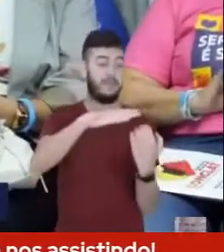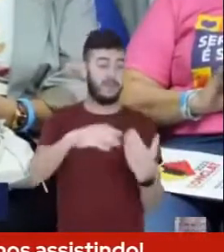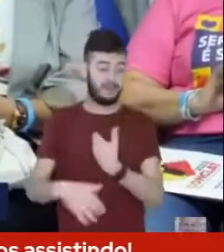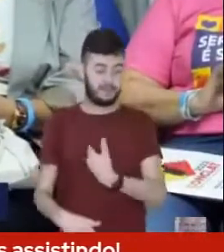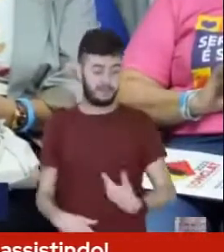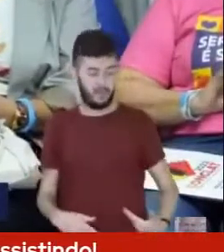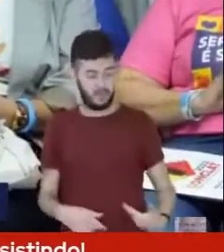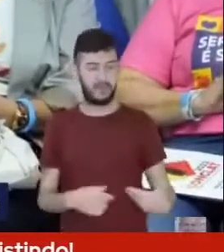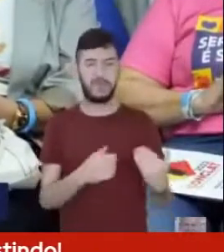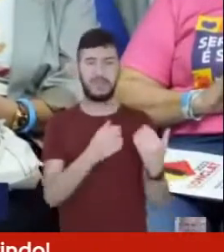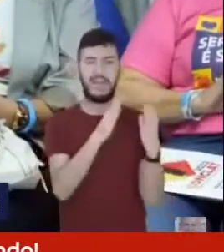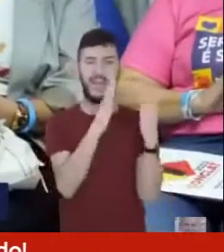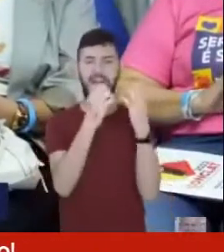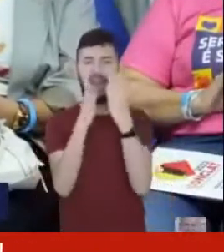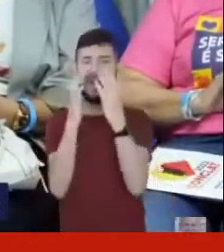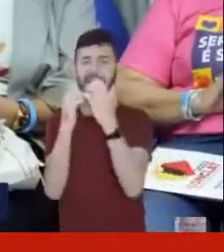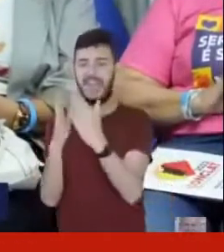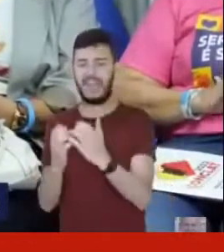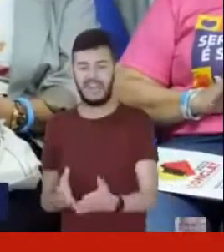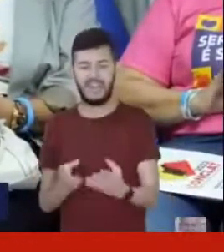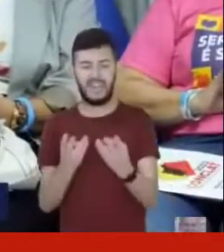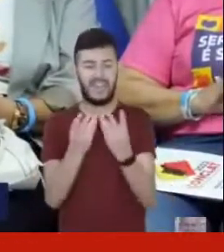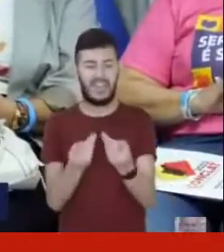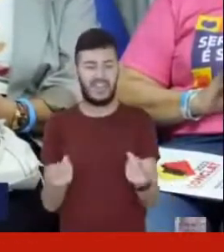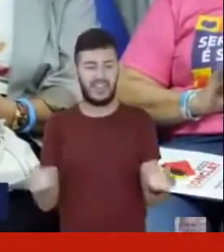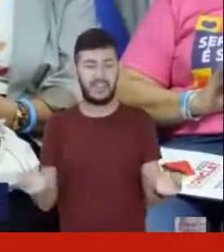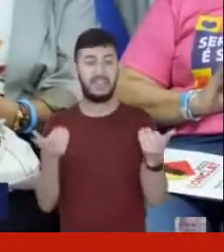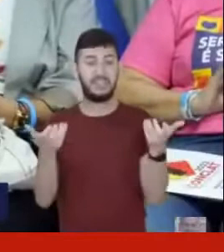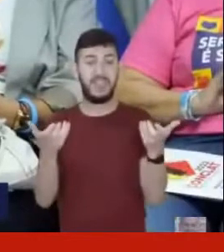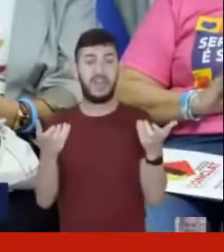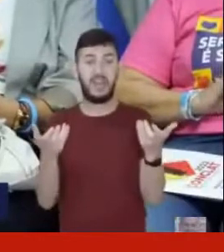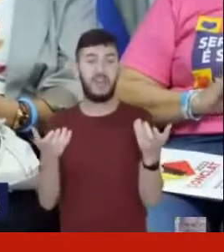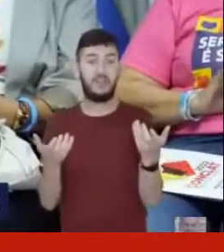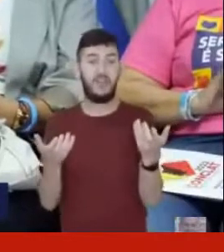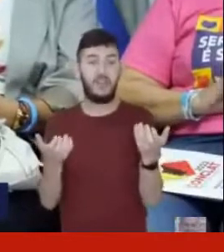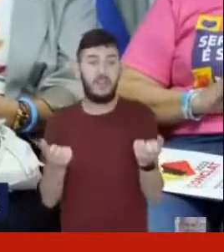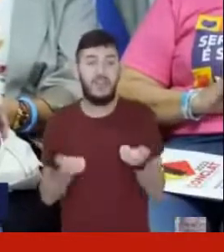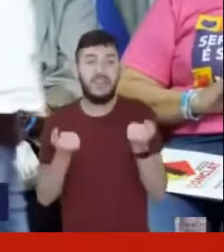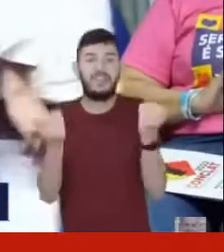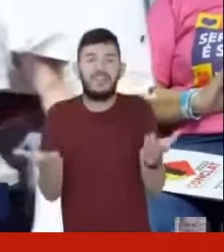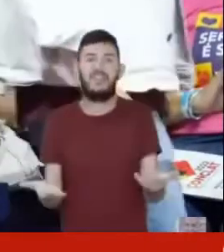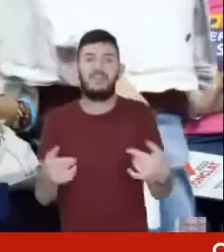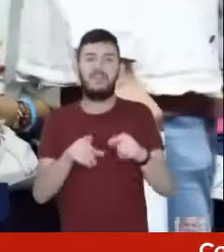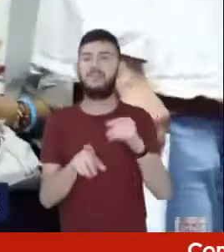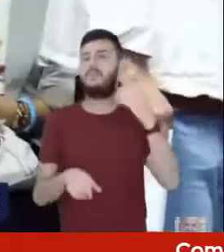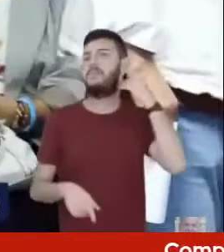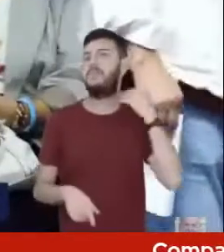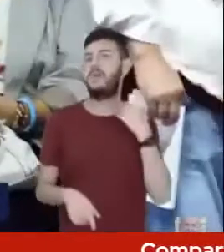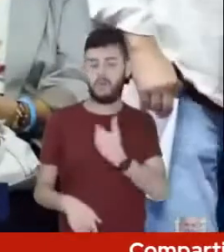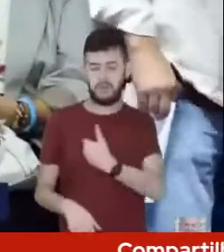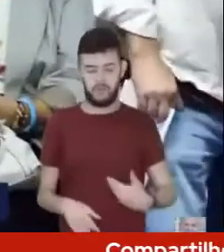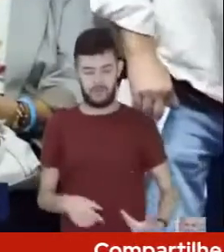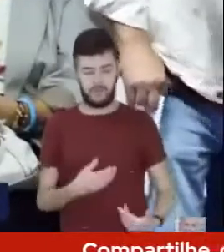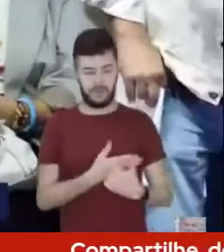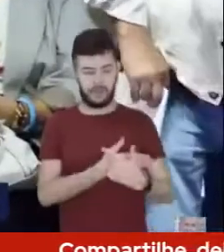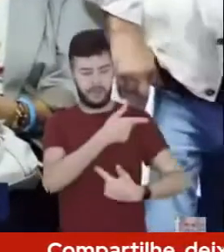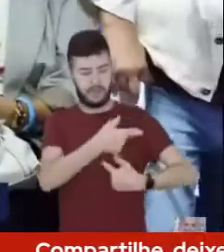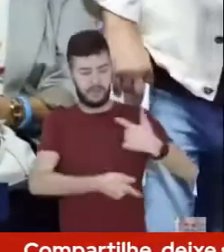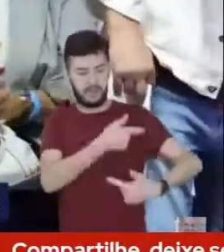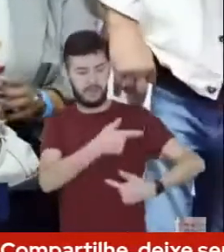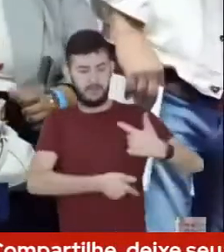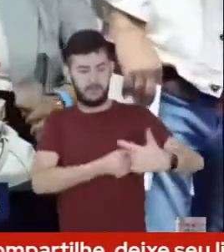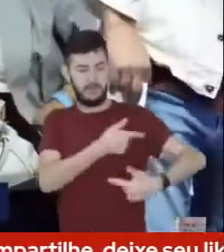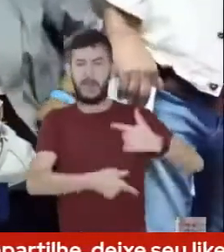eles querem entregar, e virou balcão de negócio, presidente Lula. Os bancos públicos, em vez de cumprir seu papel de